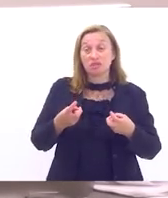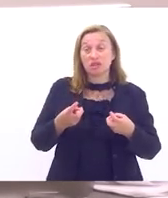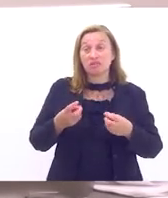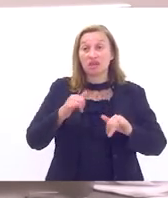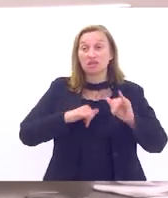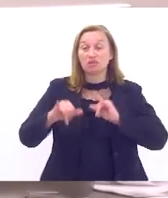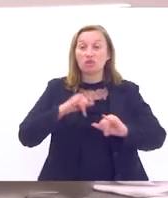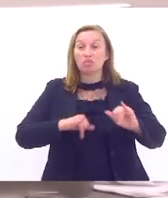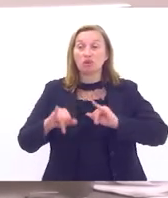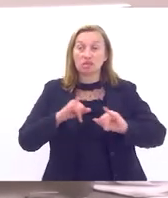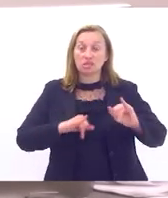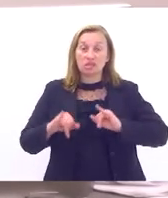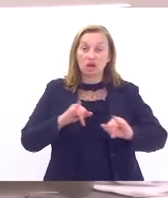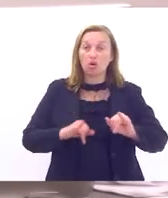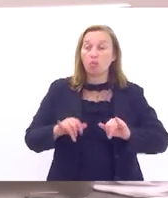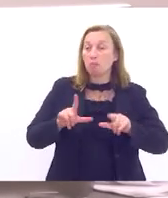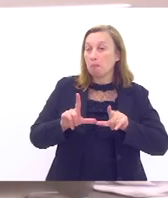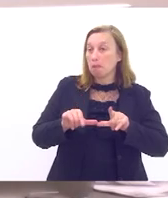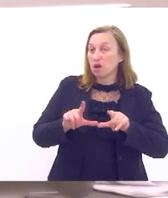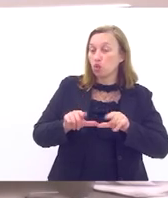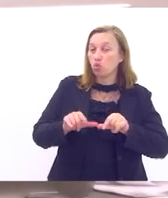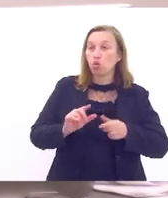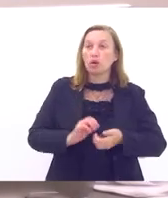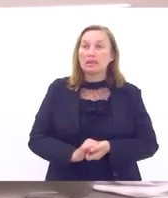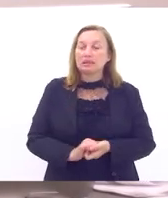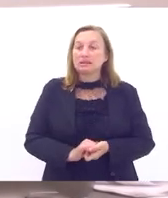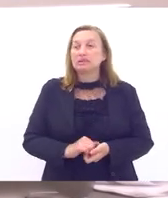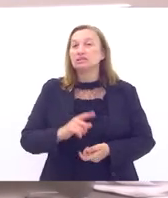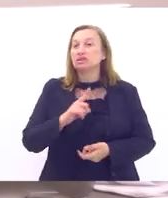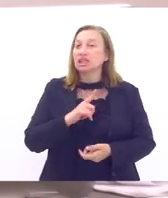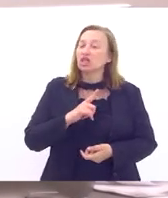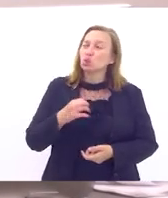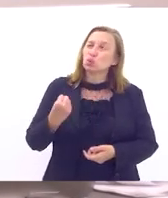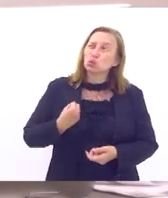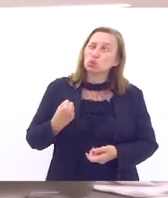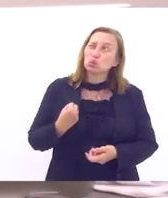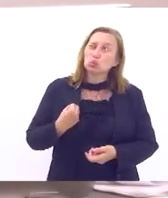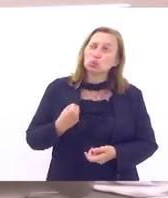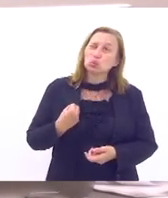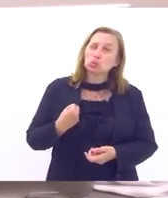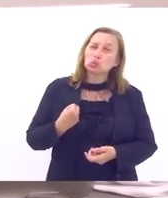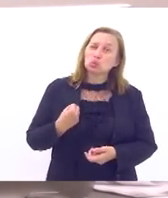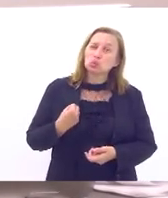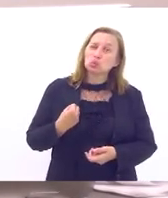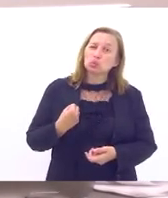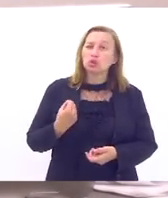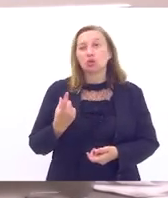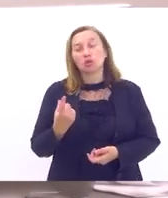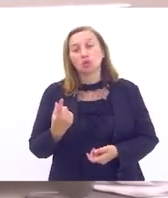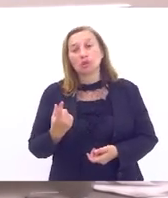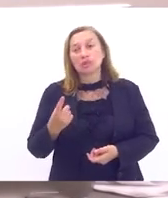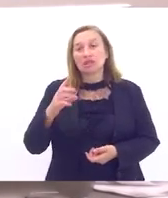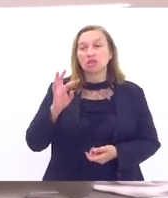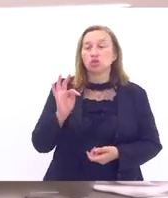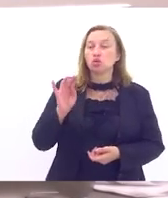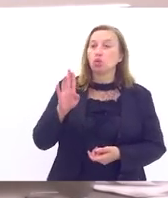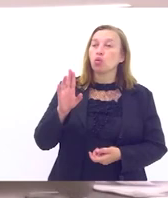último censo, Bangu tem uma incidência, uma taxa de incidência de tuberculose